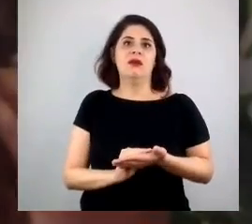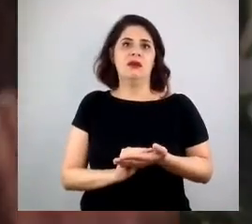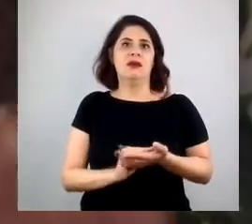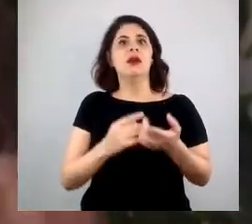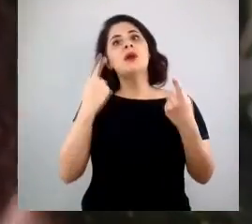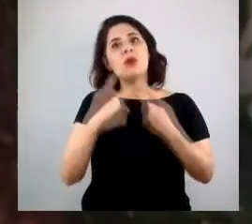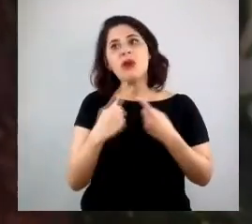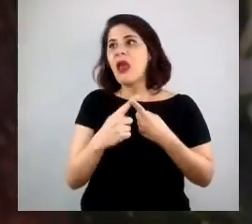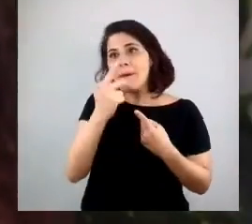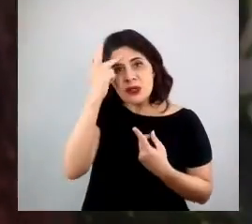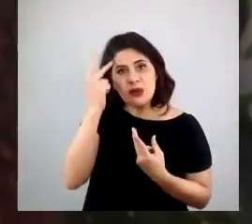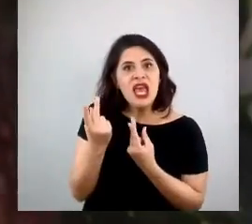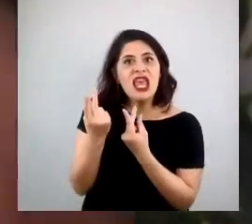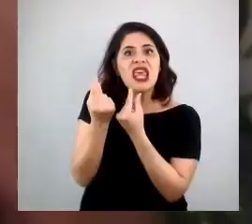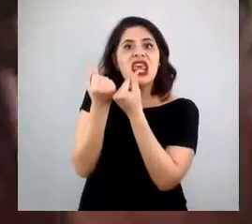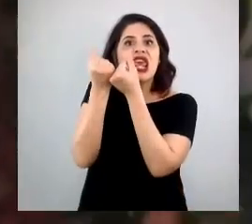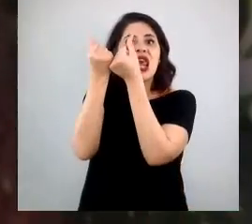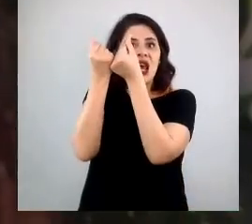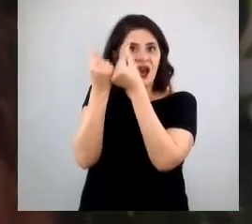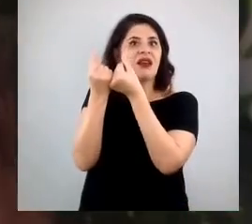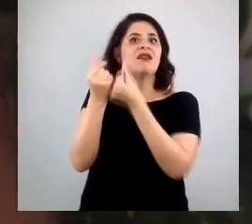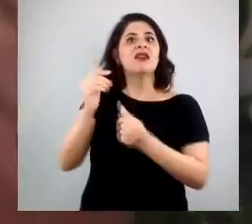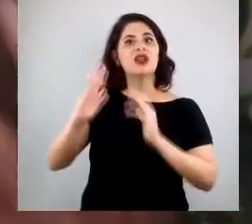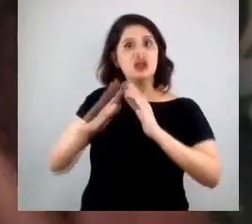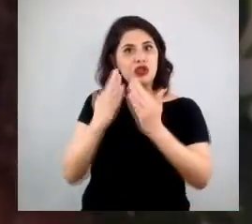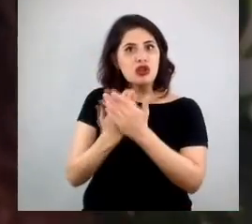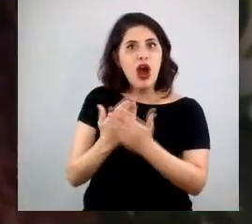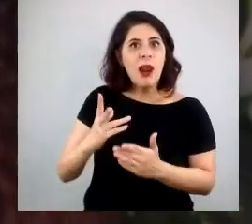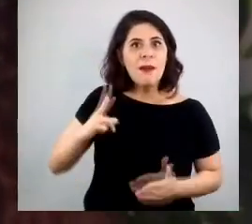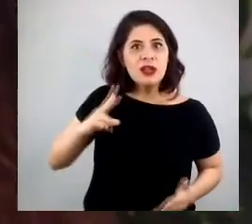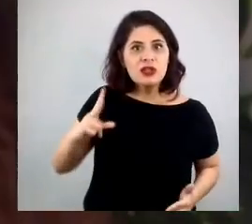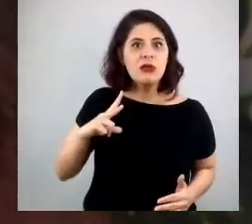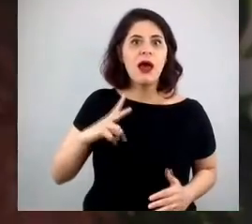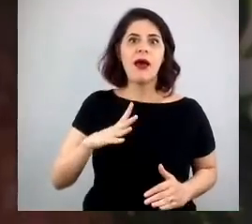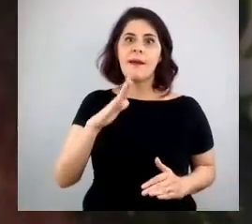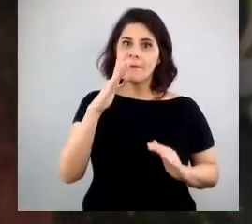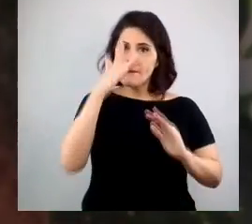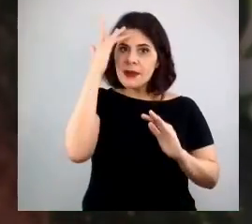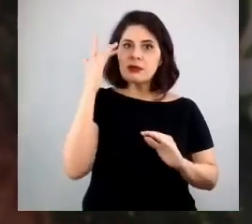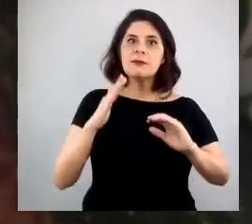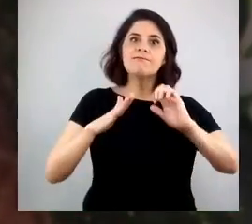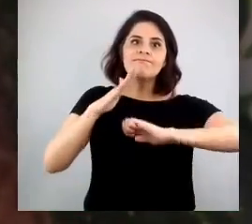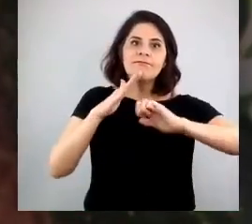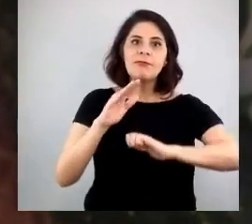nas escolas particulares, CEOs, pessoas do marketing.